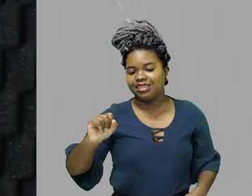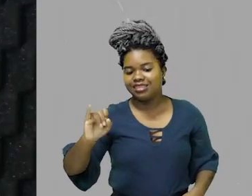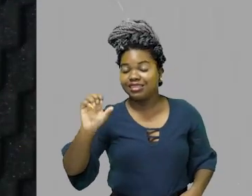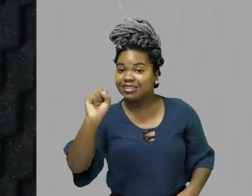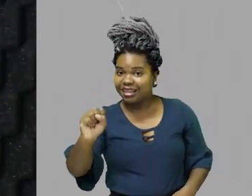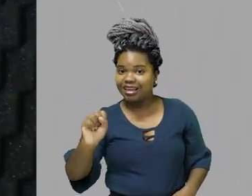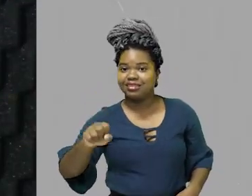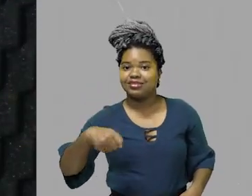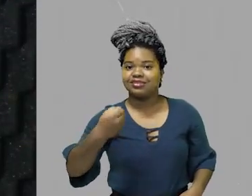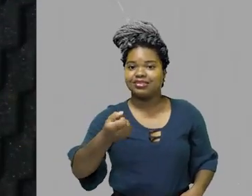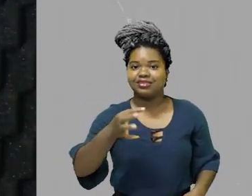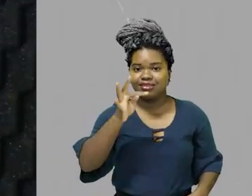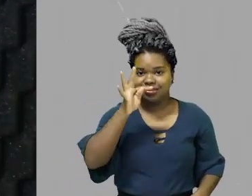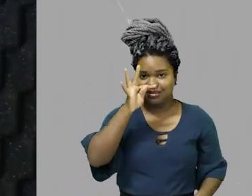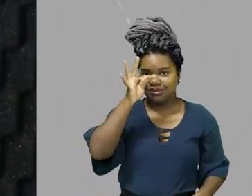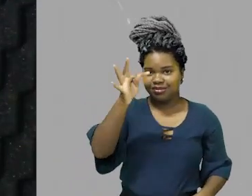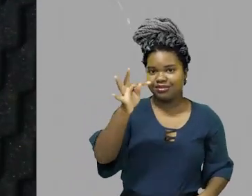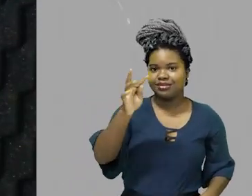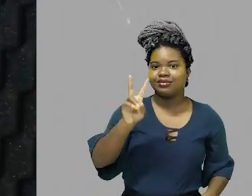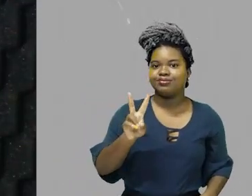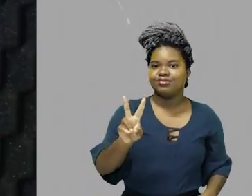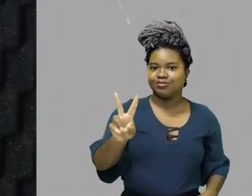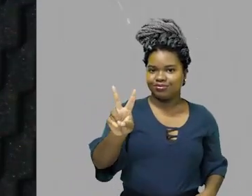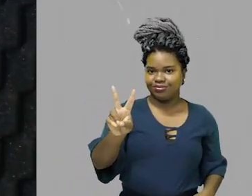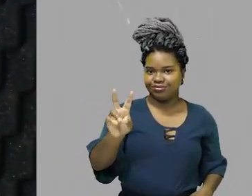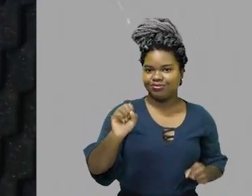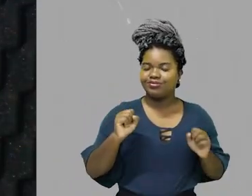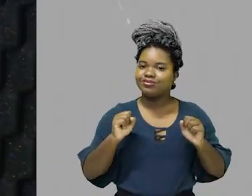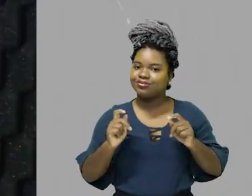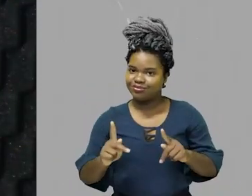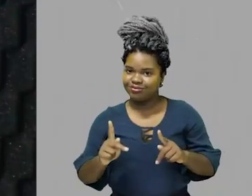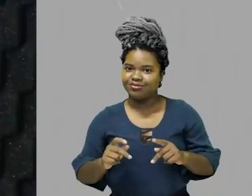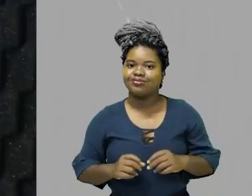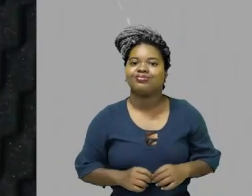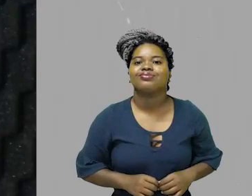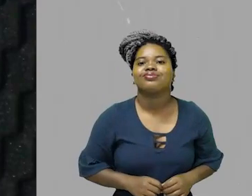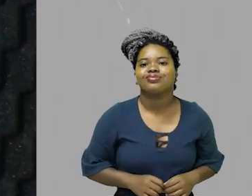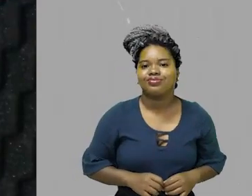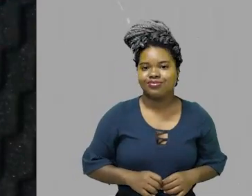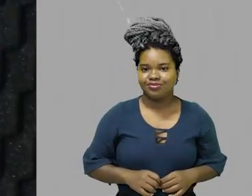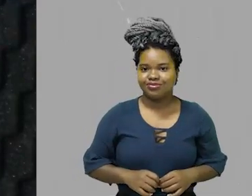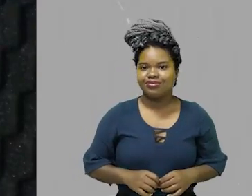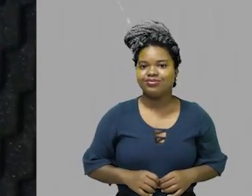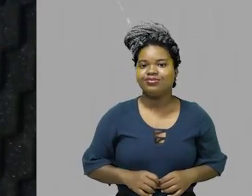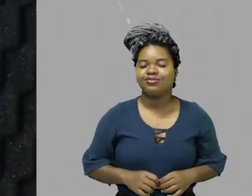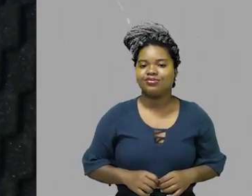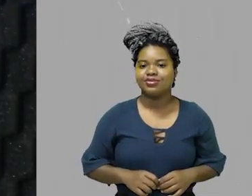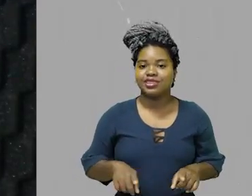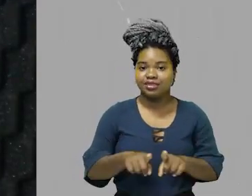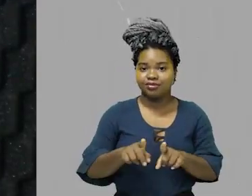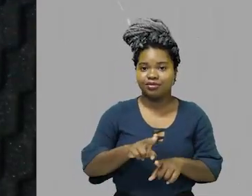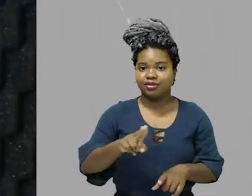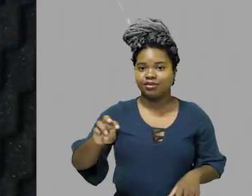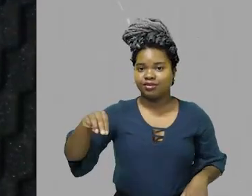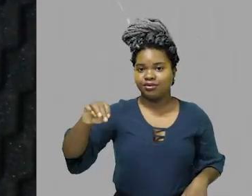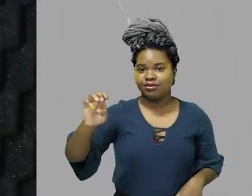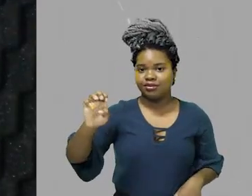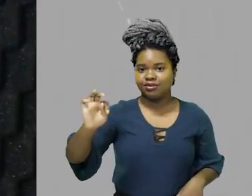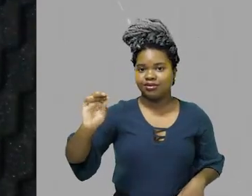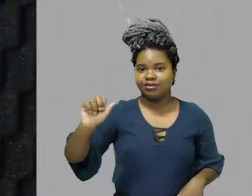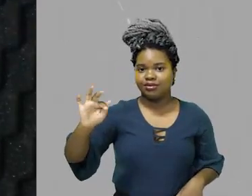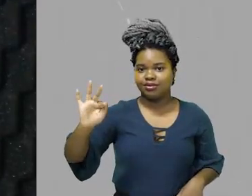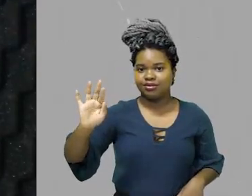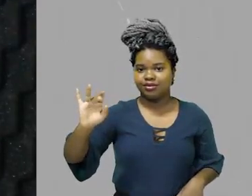estudaremos o reino vegetal, que é mais conhecido como o reino metáfita ou